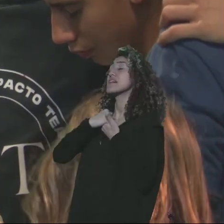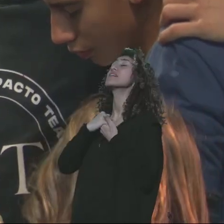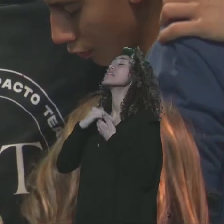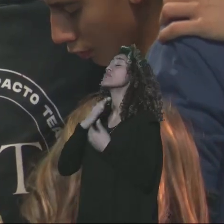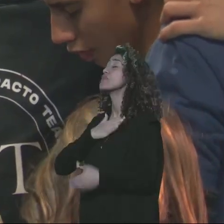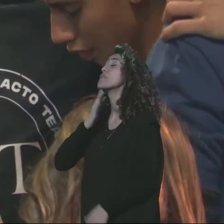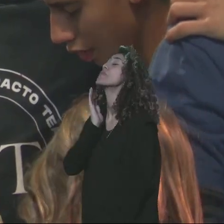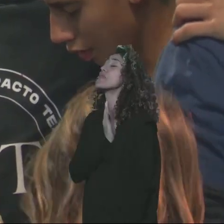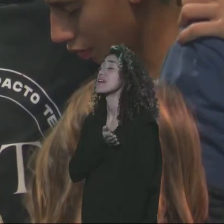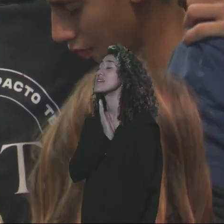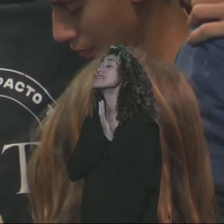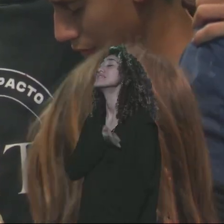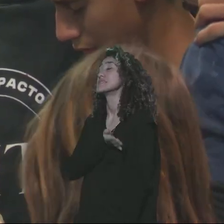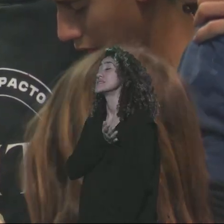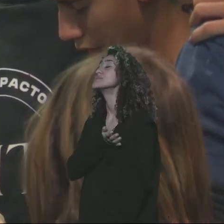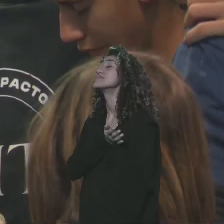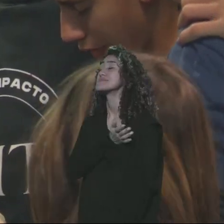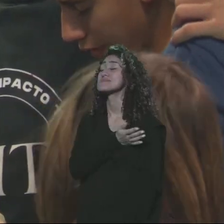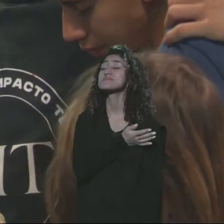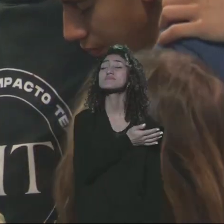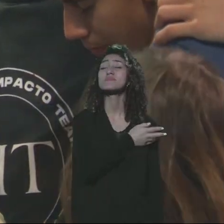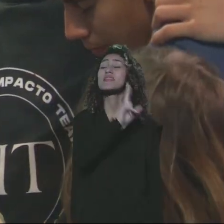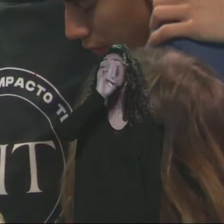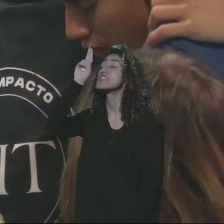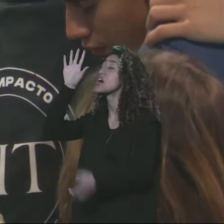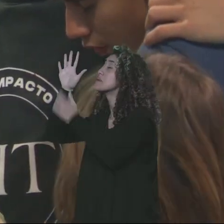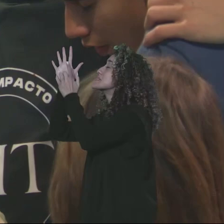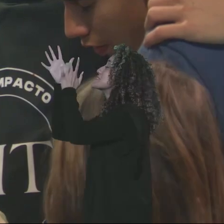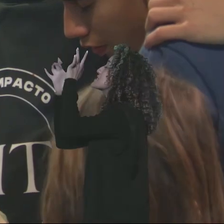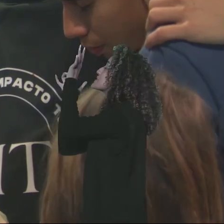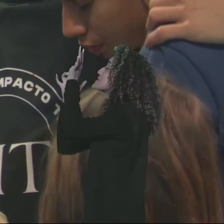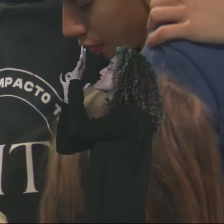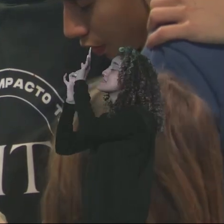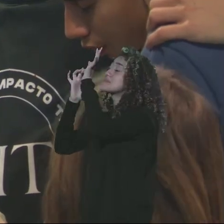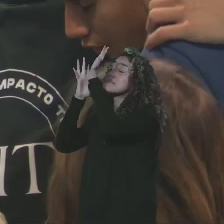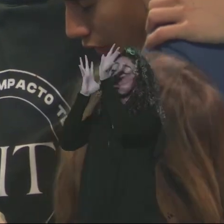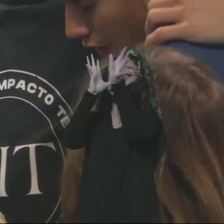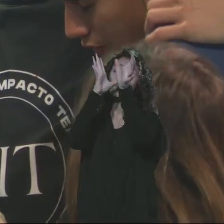dentro do meu coração, em nome de Jesus.